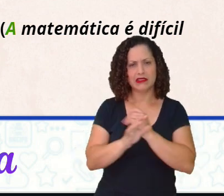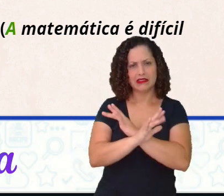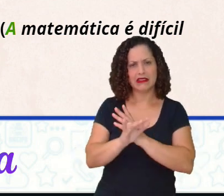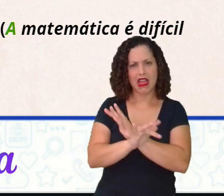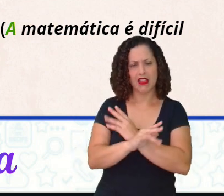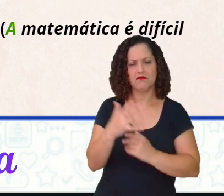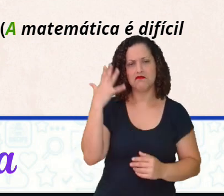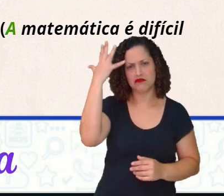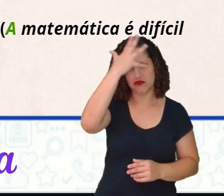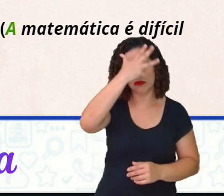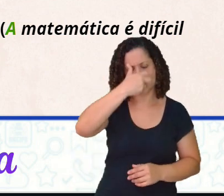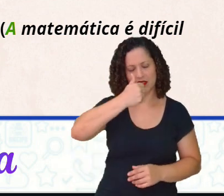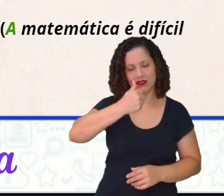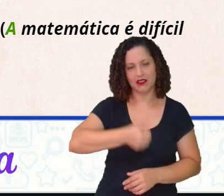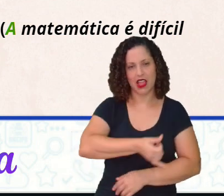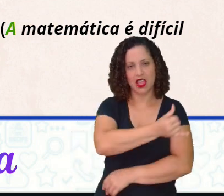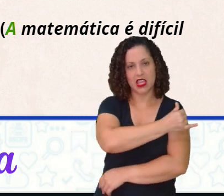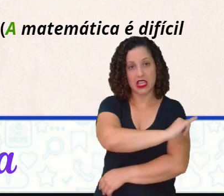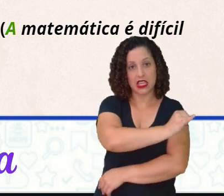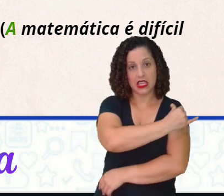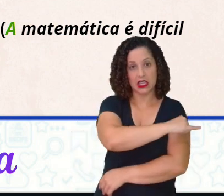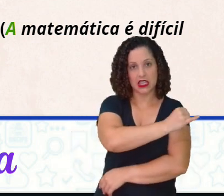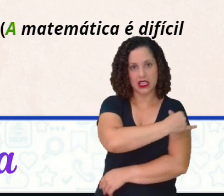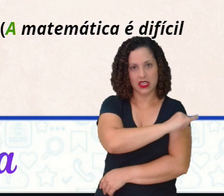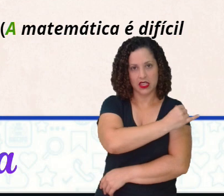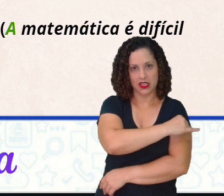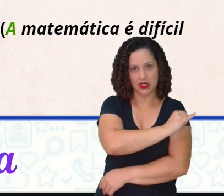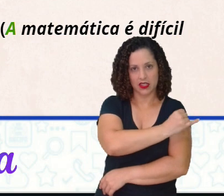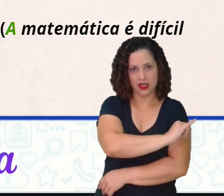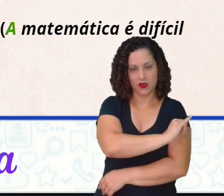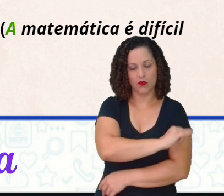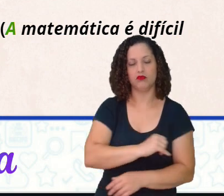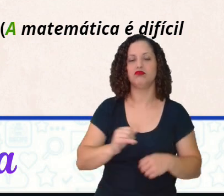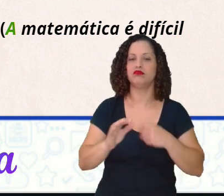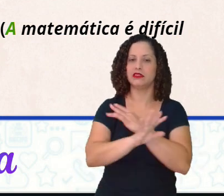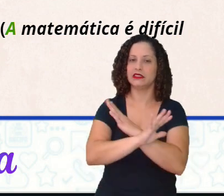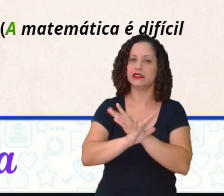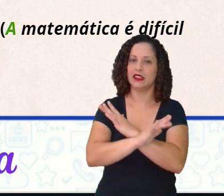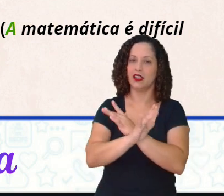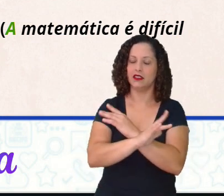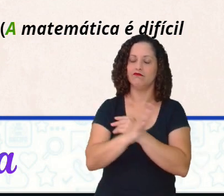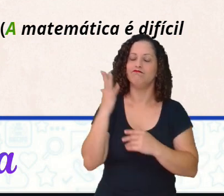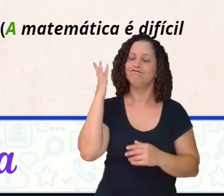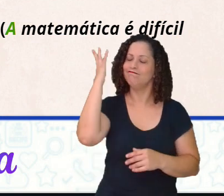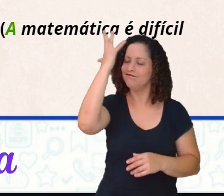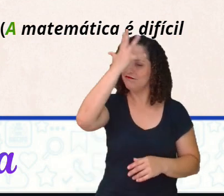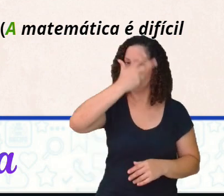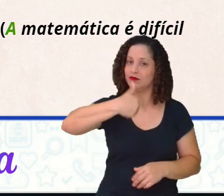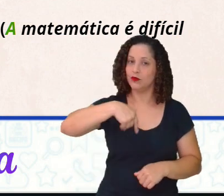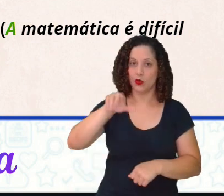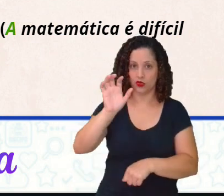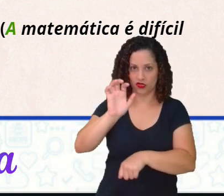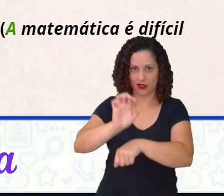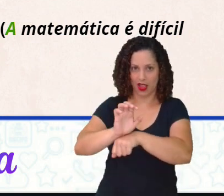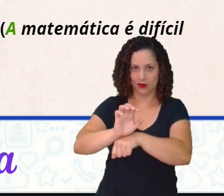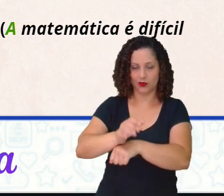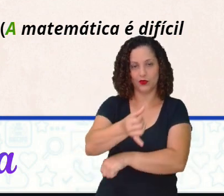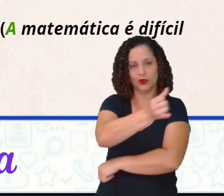bonita. Que, em português, eu posso dizer o Rio, indicando esse a cidade, o estado, no caso,